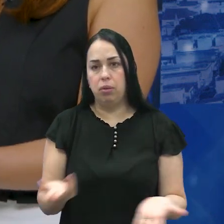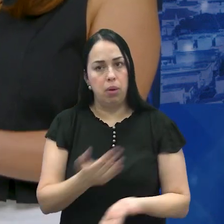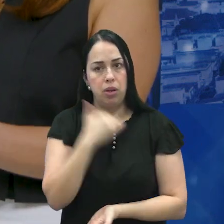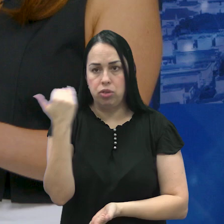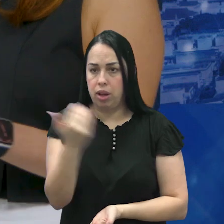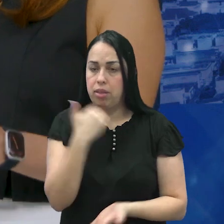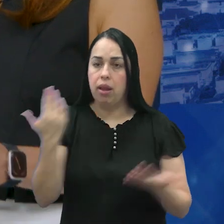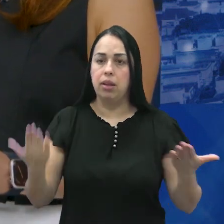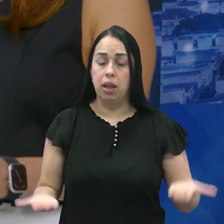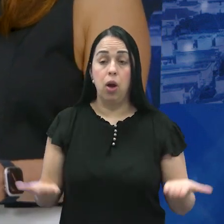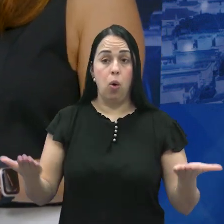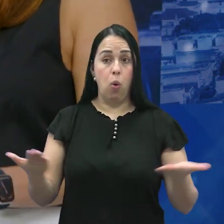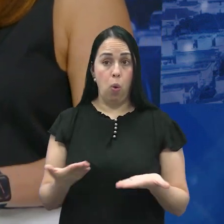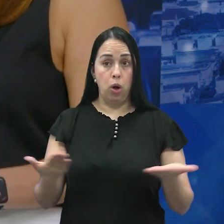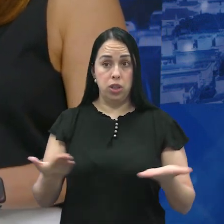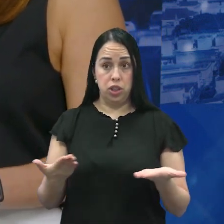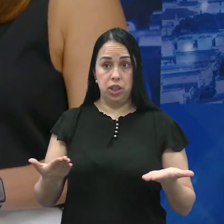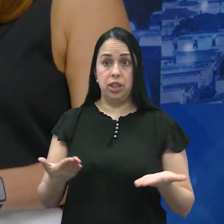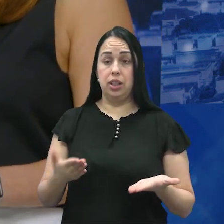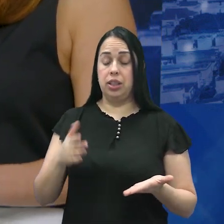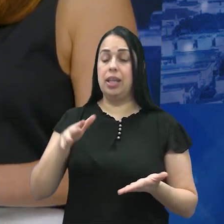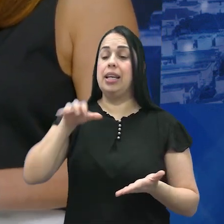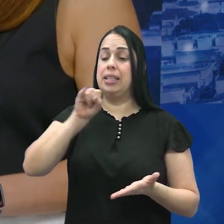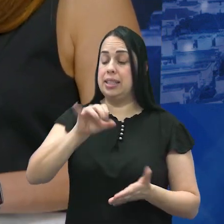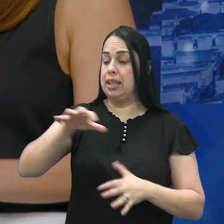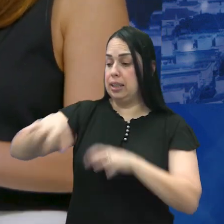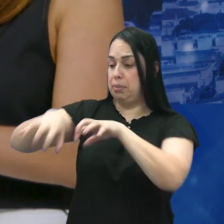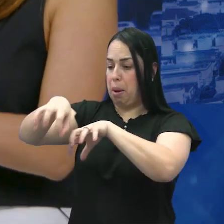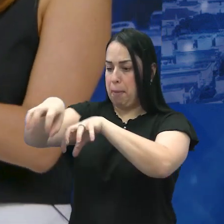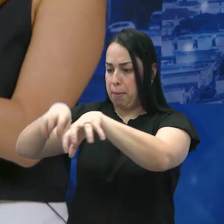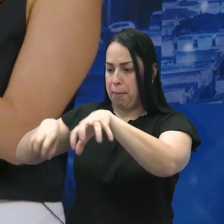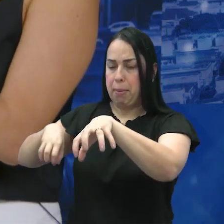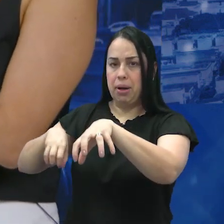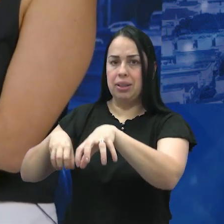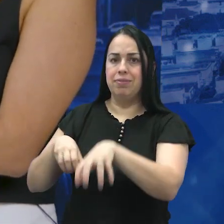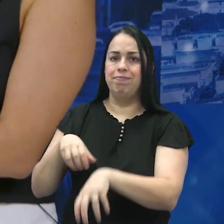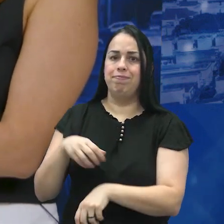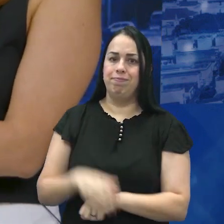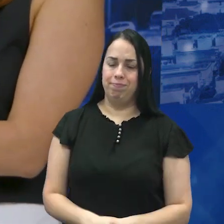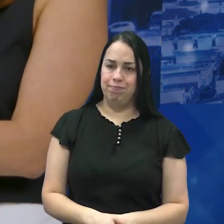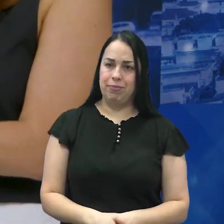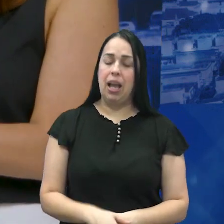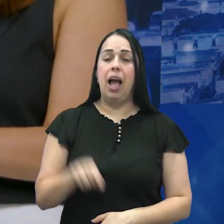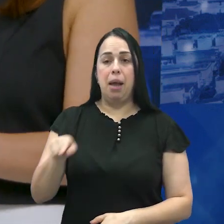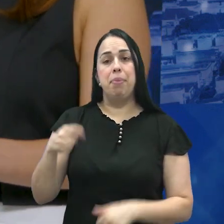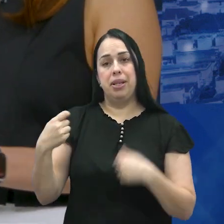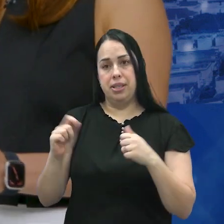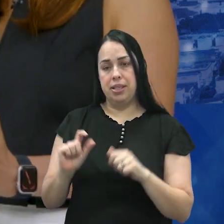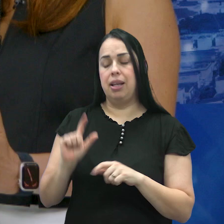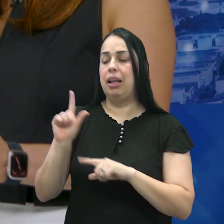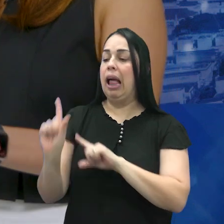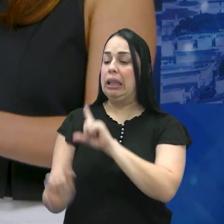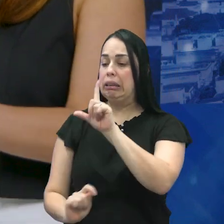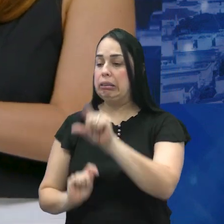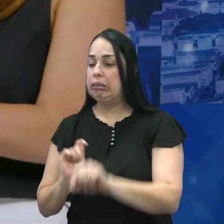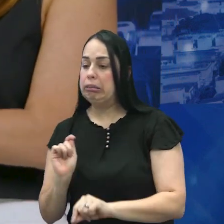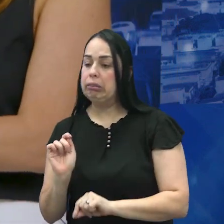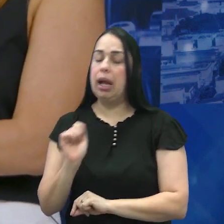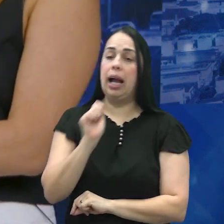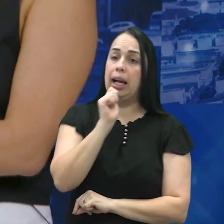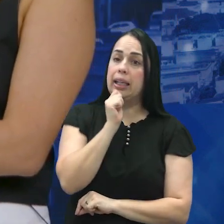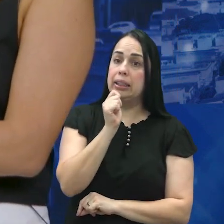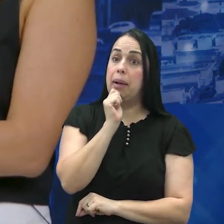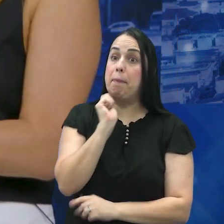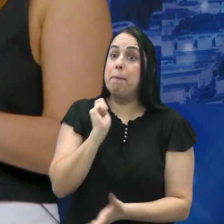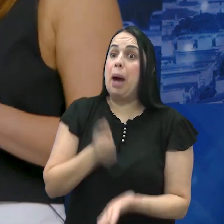sentido. Hoje, o resíduo que é coletado de forma segregada, ele demanda ainda ser triado, quer dizer, eu ainda tenho um custo associado a